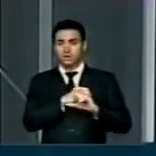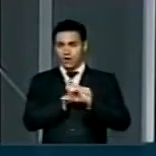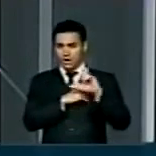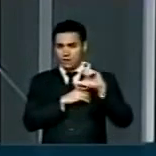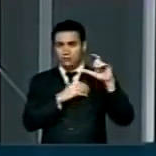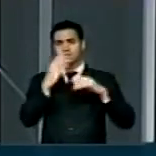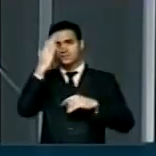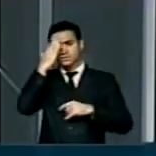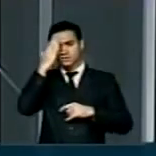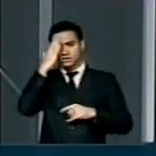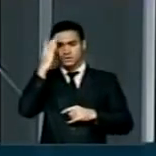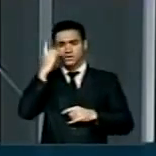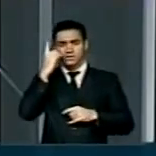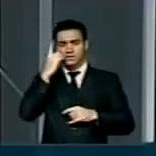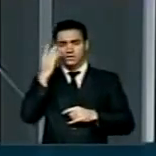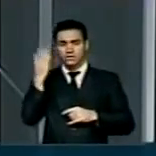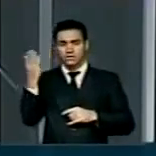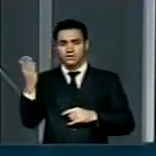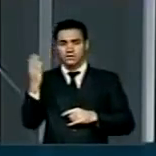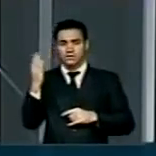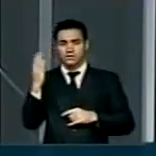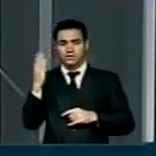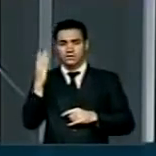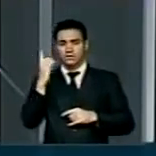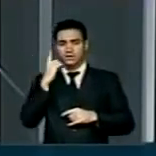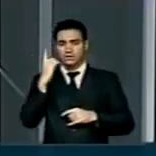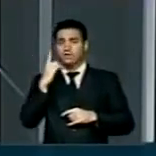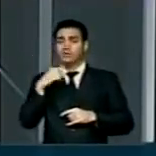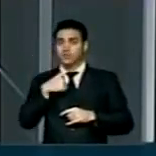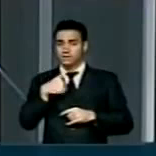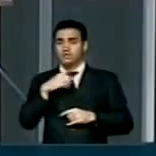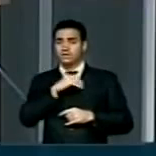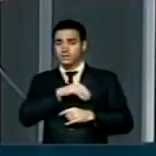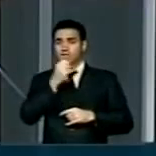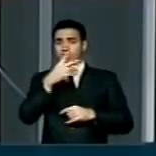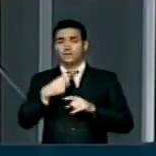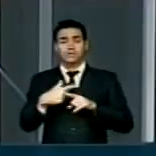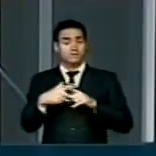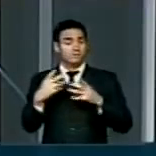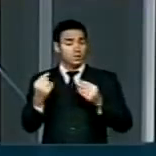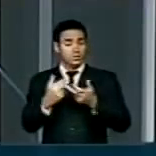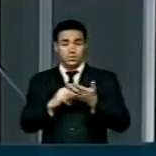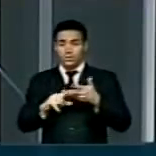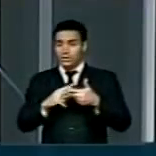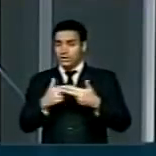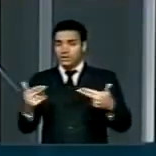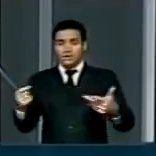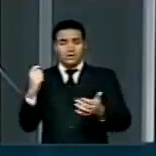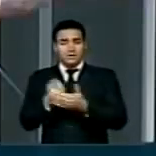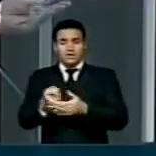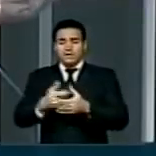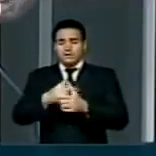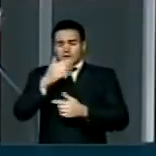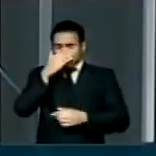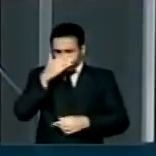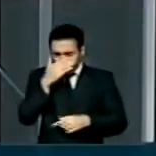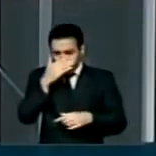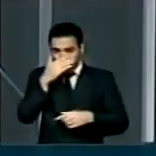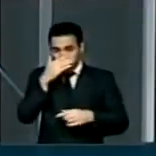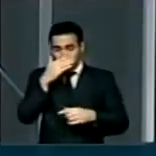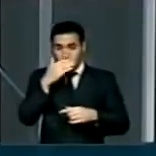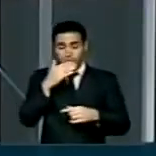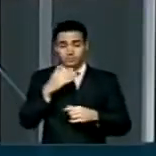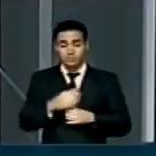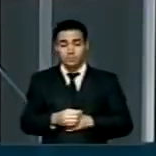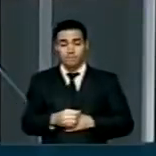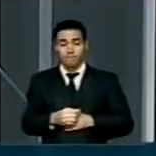eu entendo que o parlamentar tem que ganhar bem, porque é muita despesa para o deputado, o parlamento é